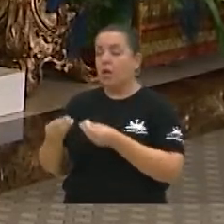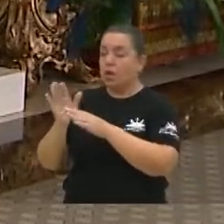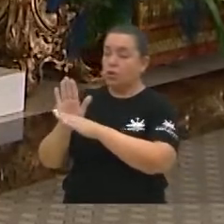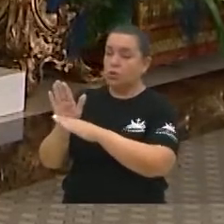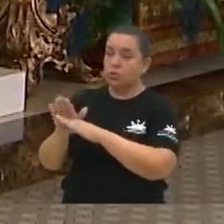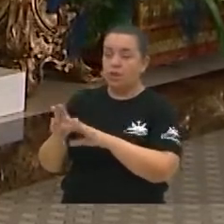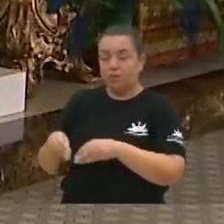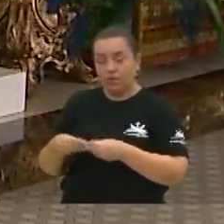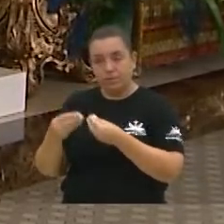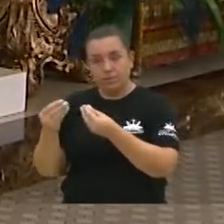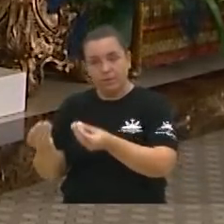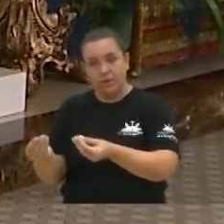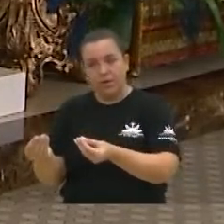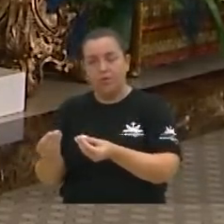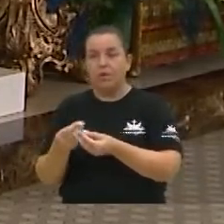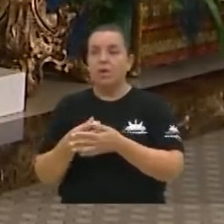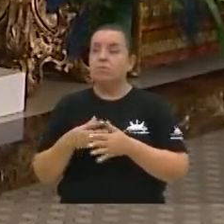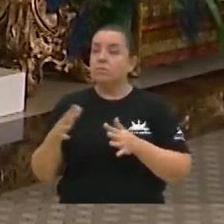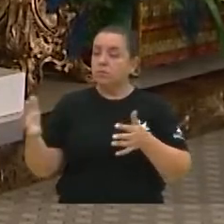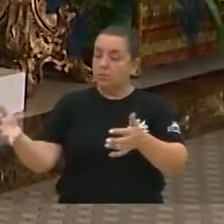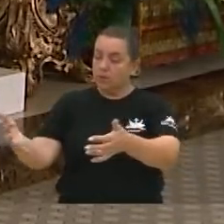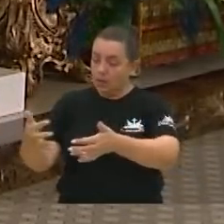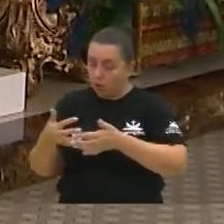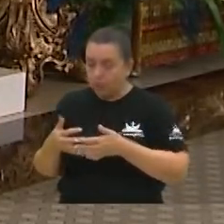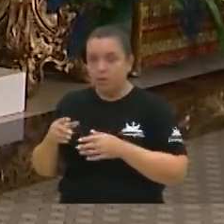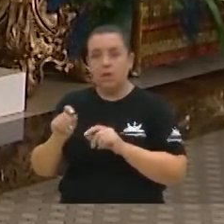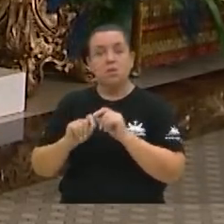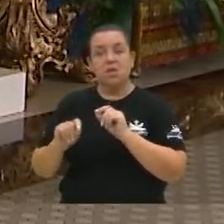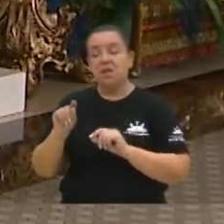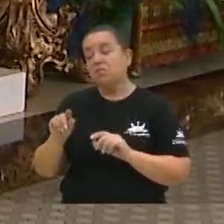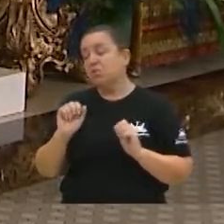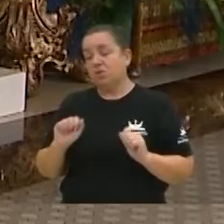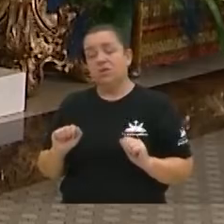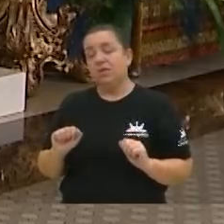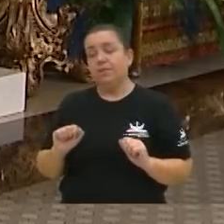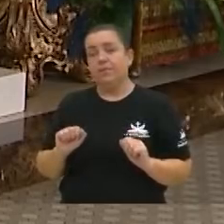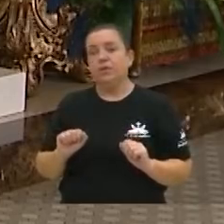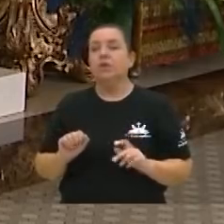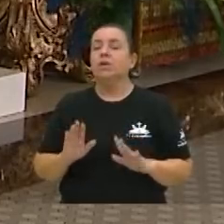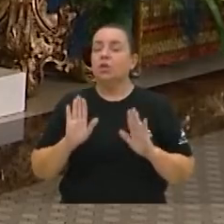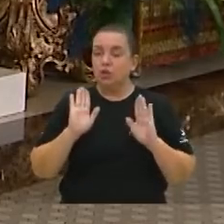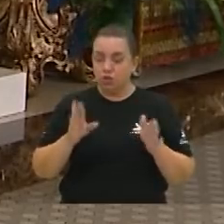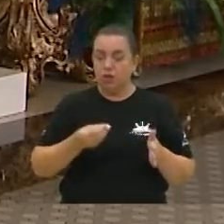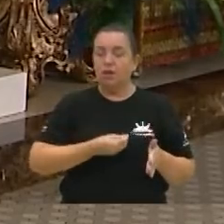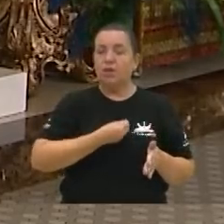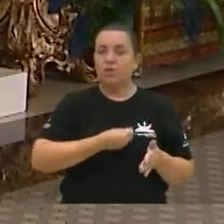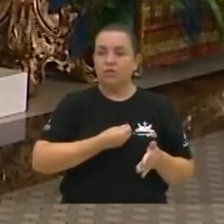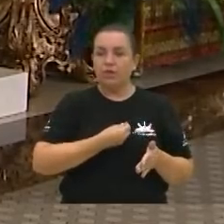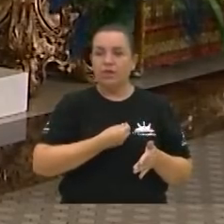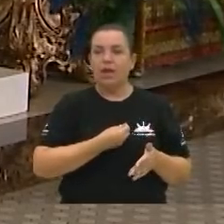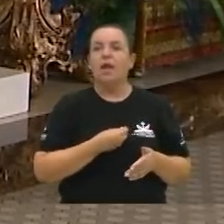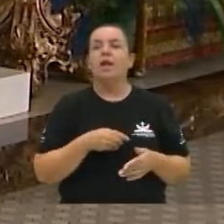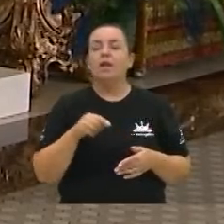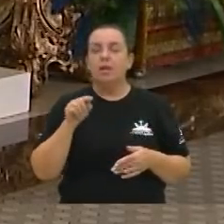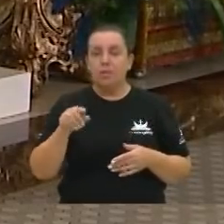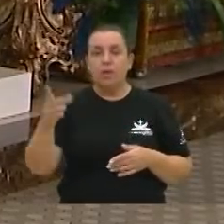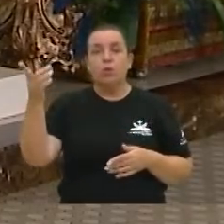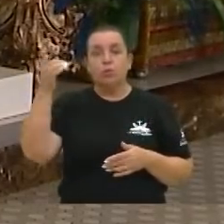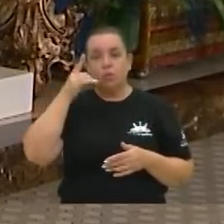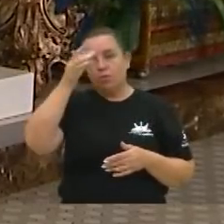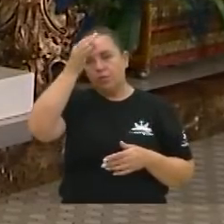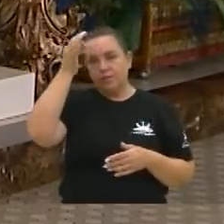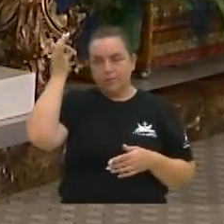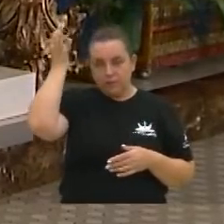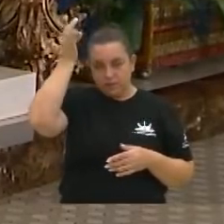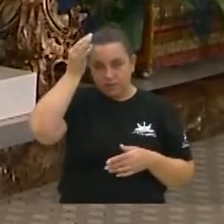e agregando quem podia Oi isna em vida pelo dom do